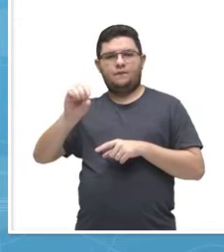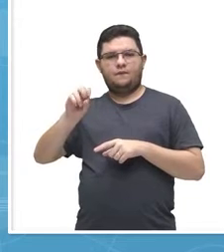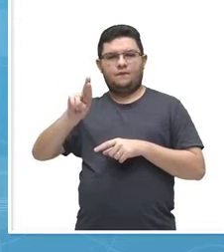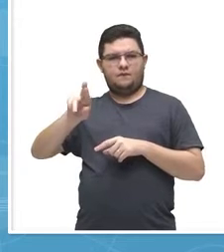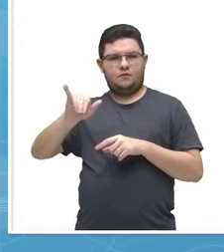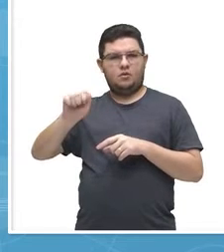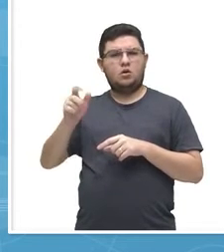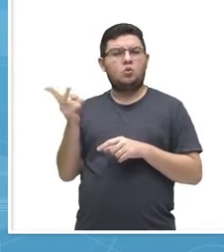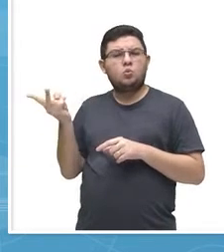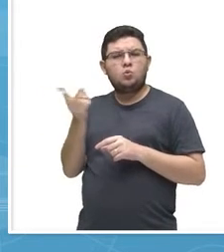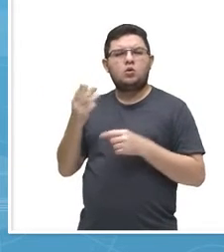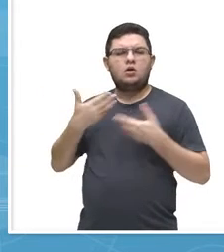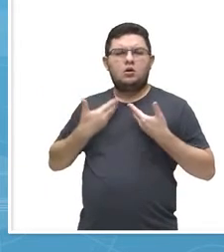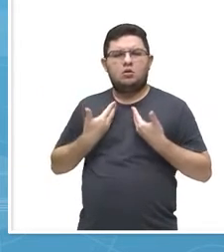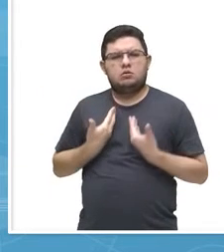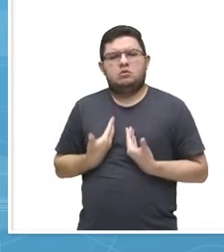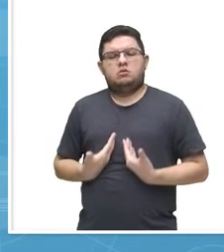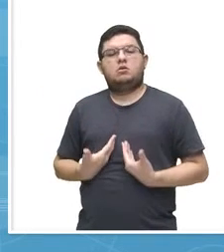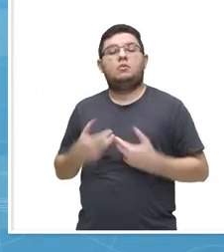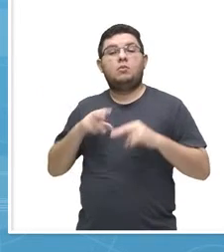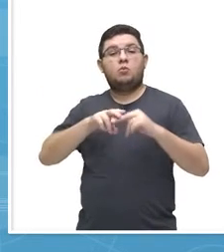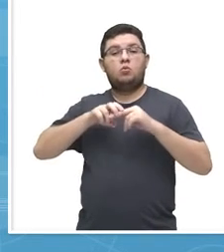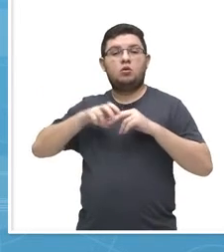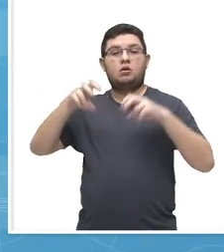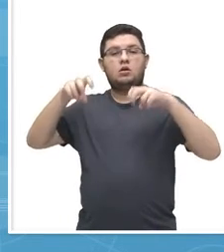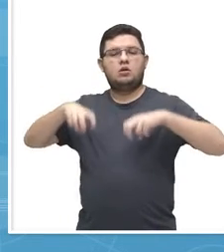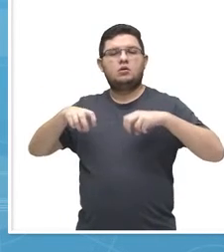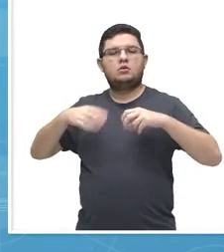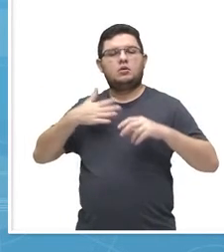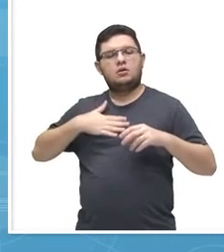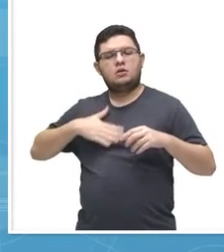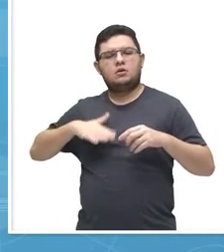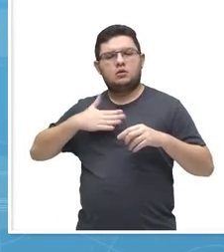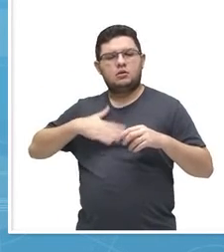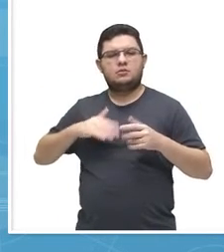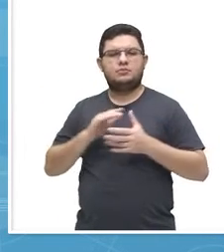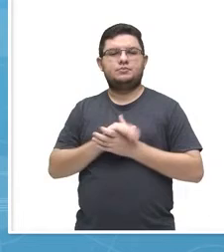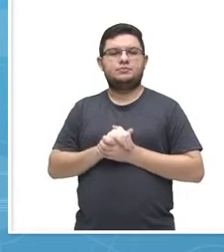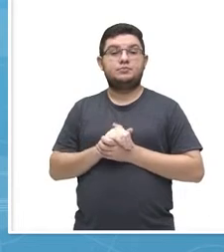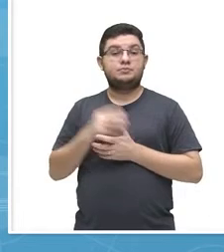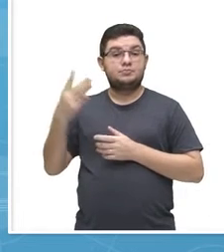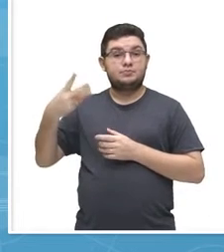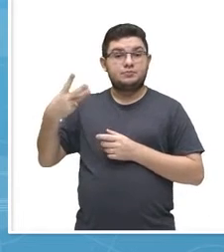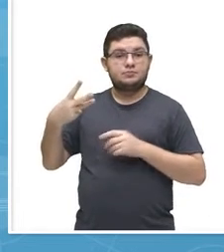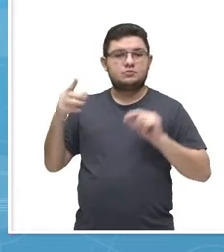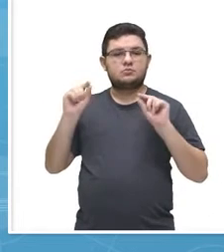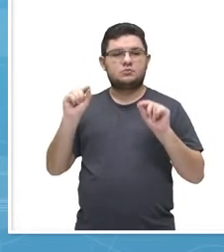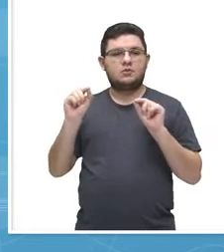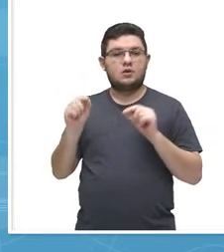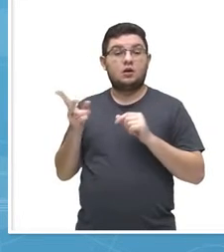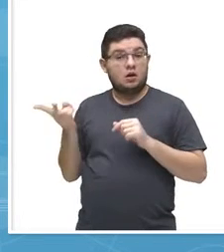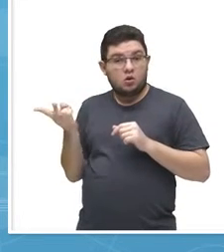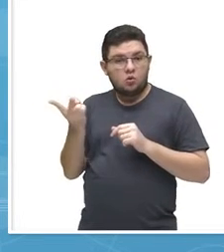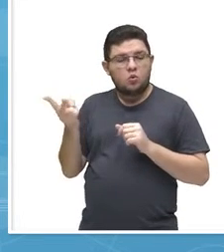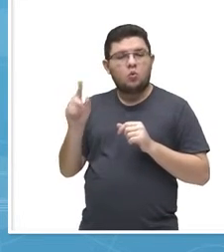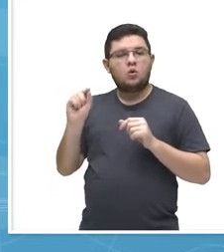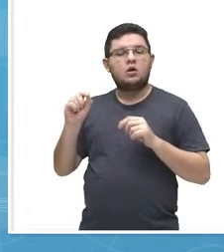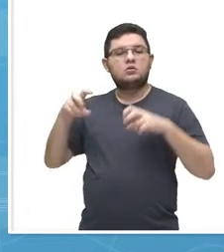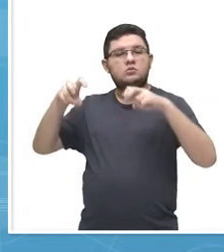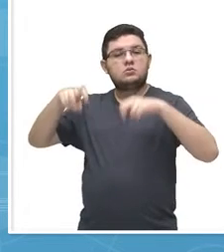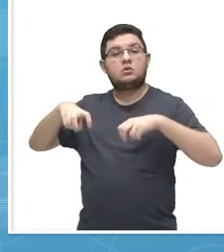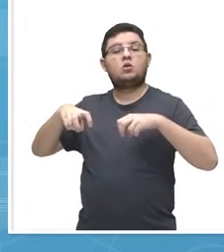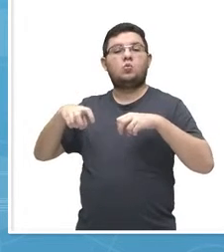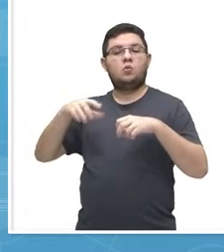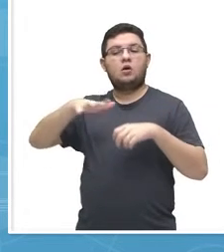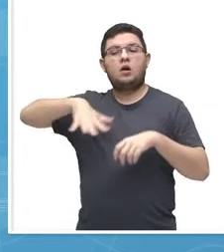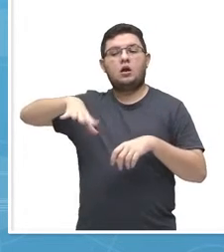ali, certo? Então, para dar uma relaxada. Danny e Victoria are in a café. Elas estão no café, numa cafeteria. Isso